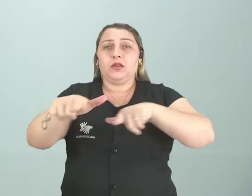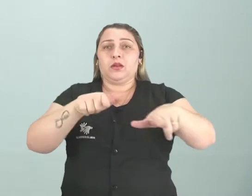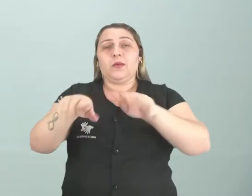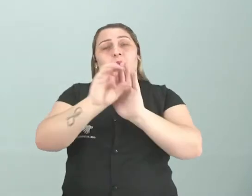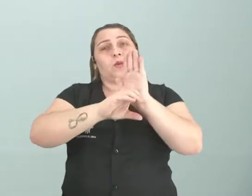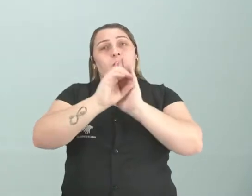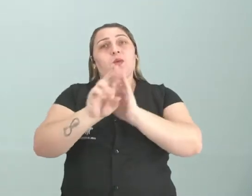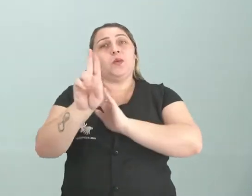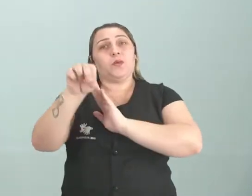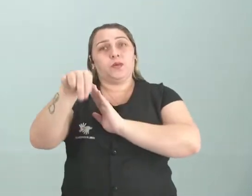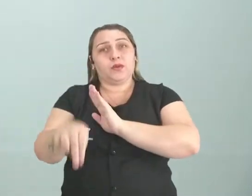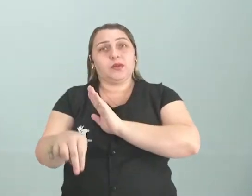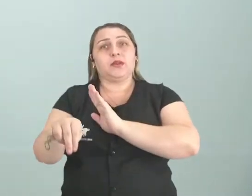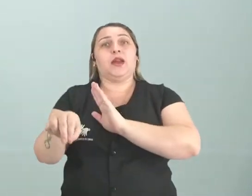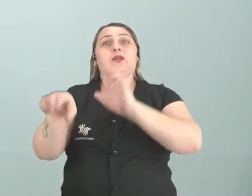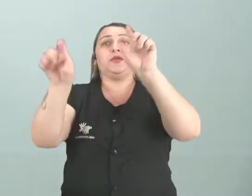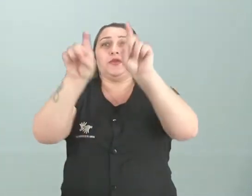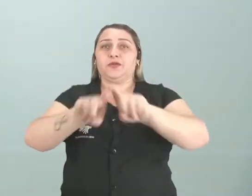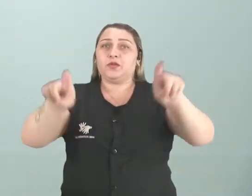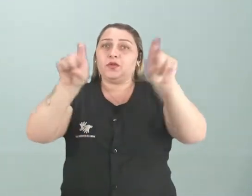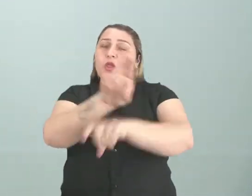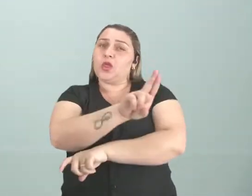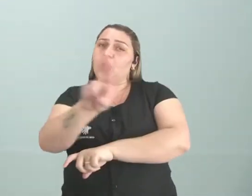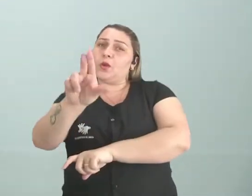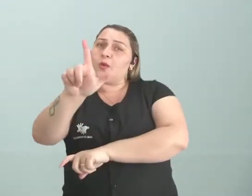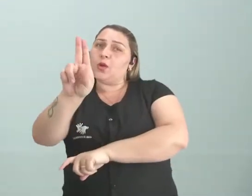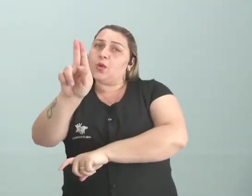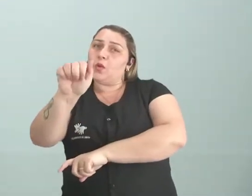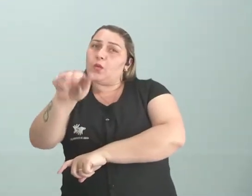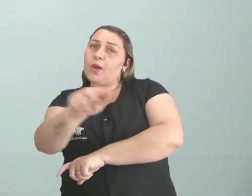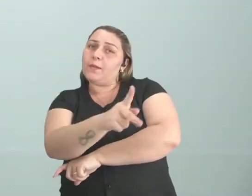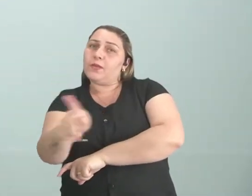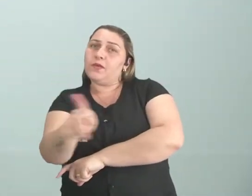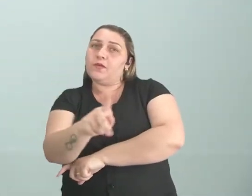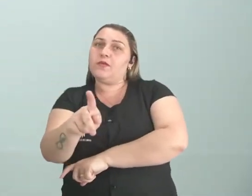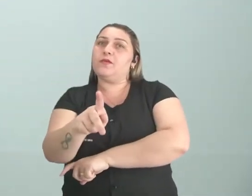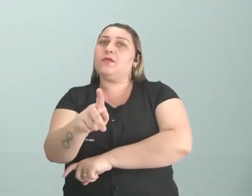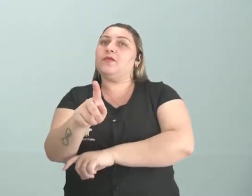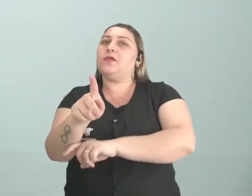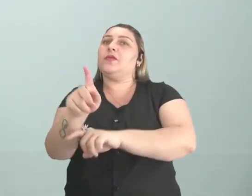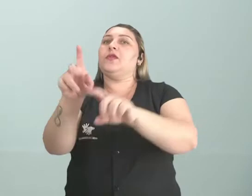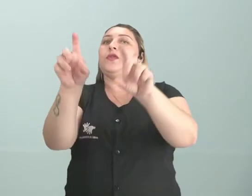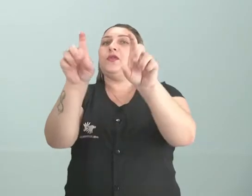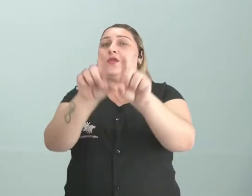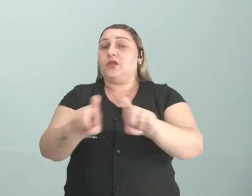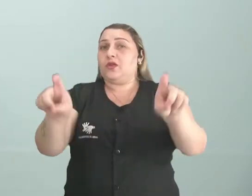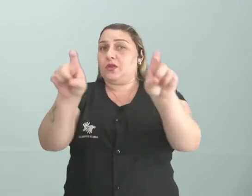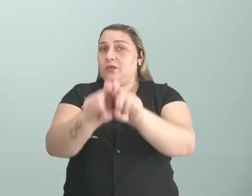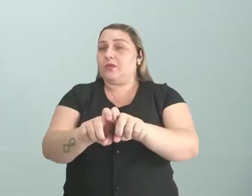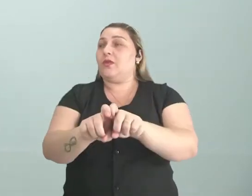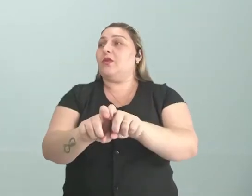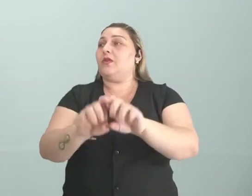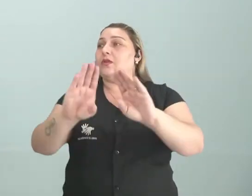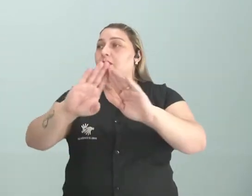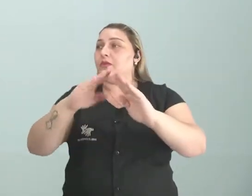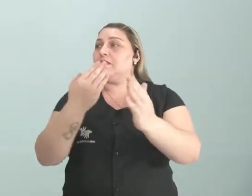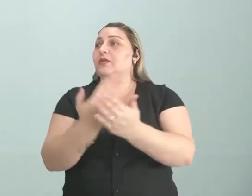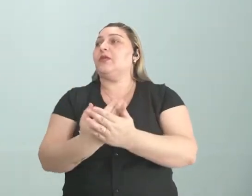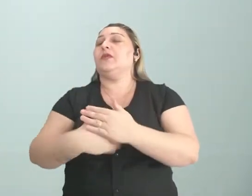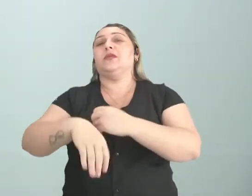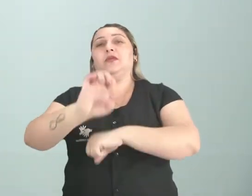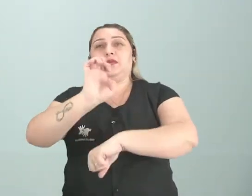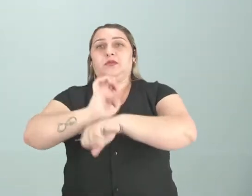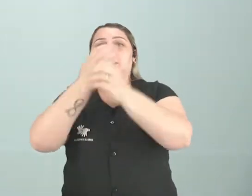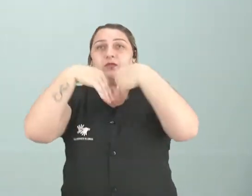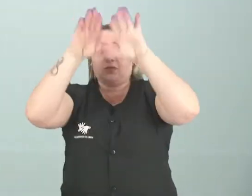o conteúdo de unidades de informática. Meu nome é Luan Felipe, sou professor de matemática da Rede Pública do Estado do Acre e vamos dar